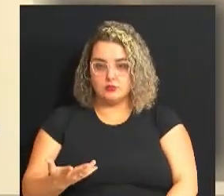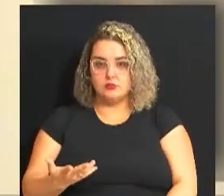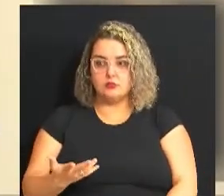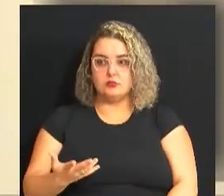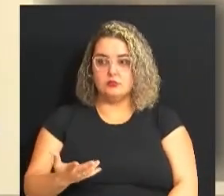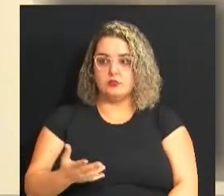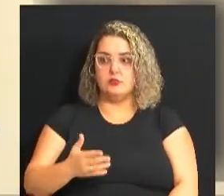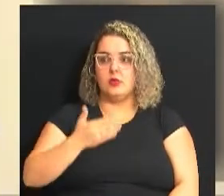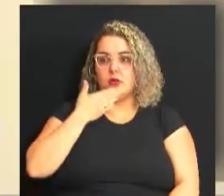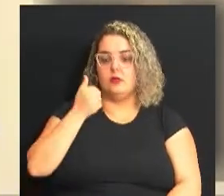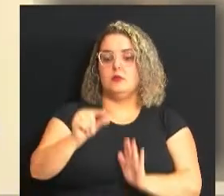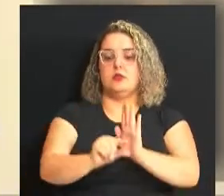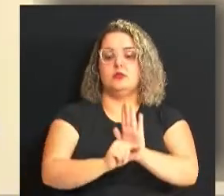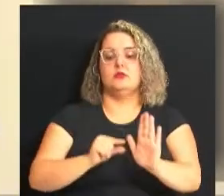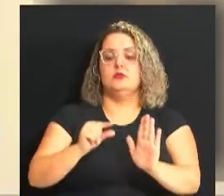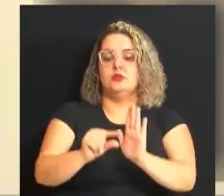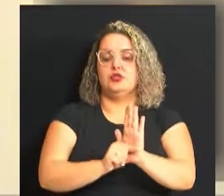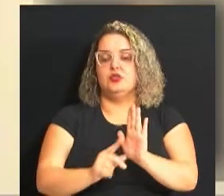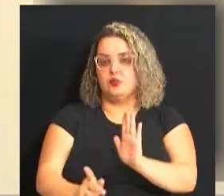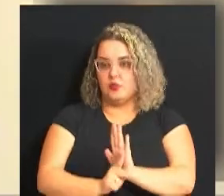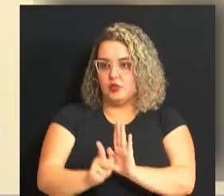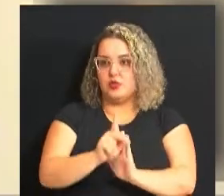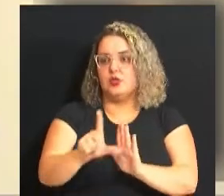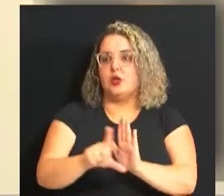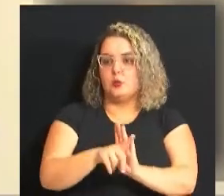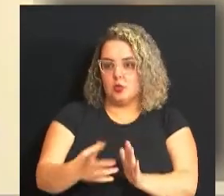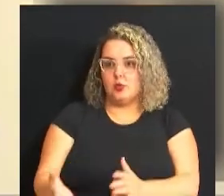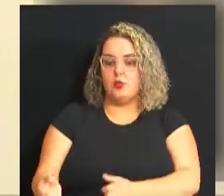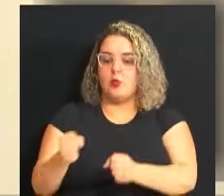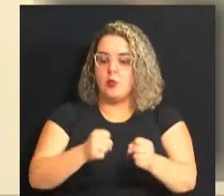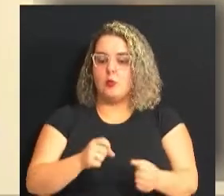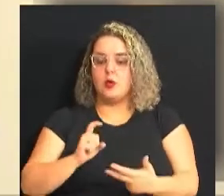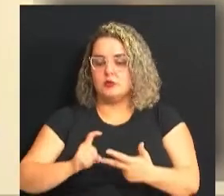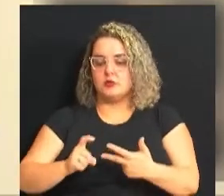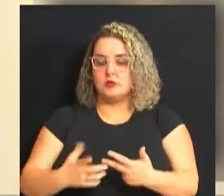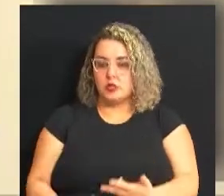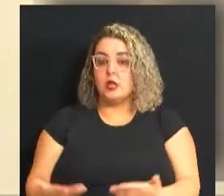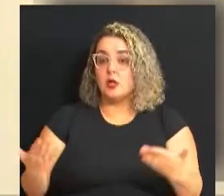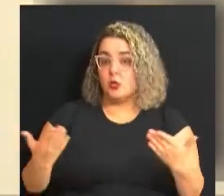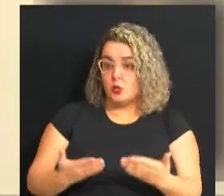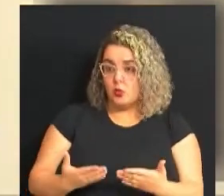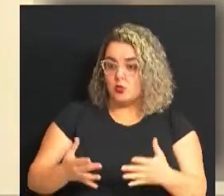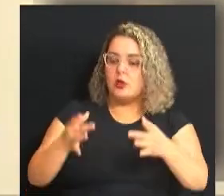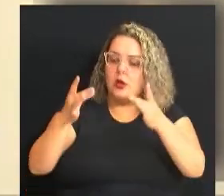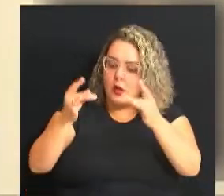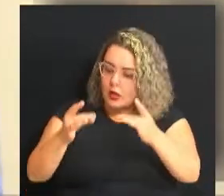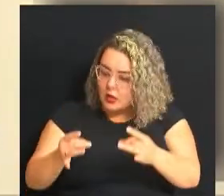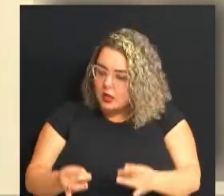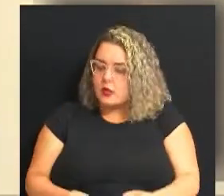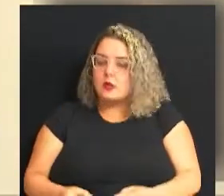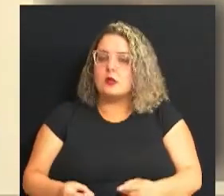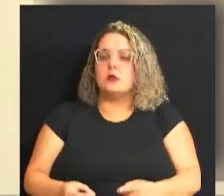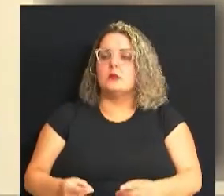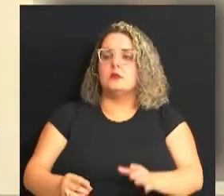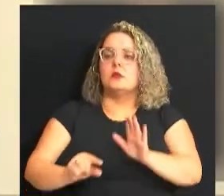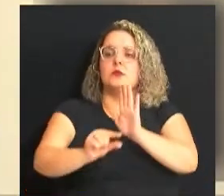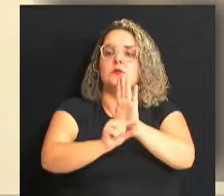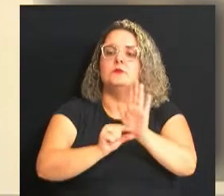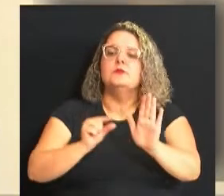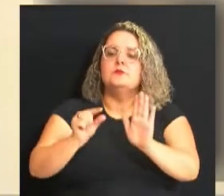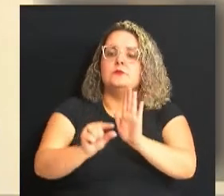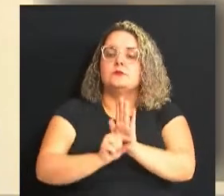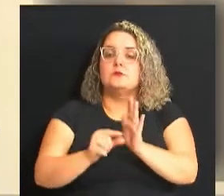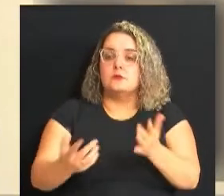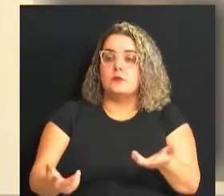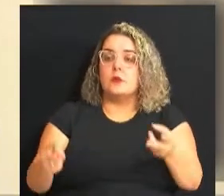lei feita ao Poder Executivo, e hoje nós esmiuçamos essa minuta e colocamos sobre o ponto